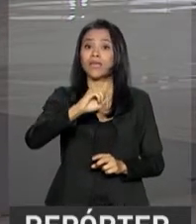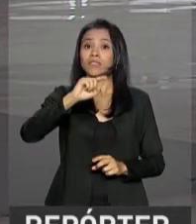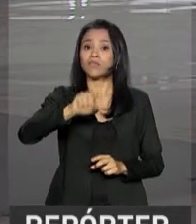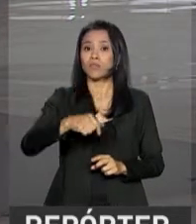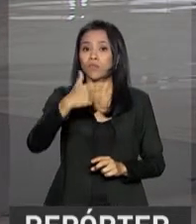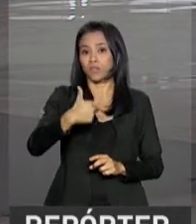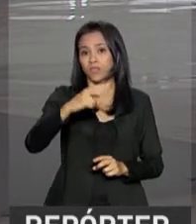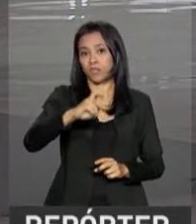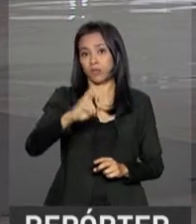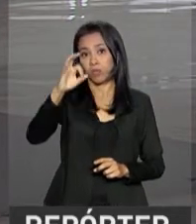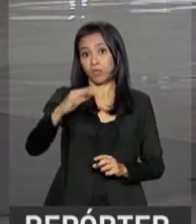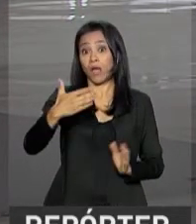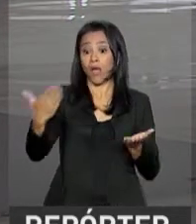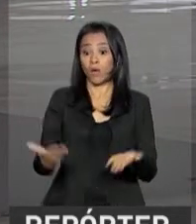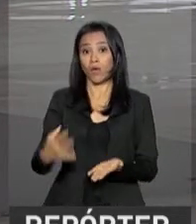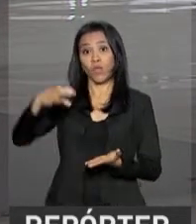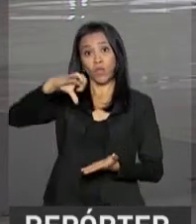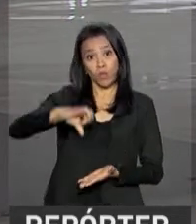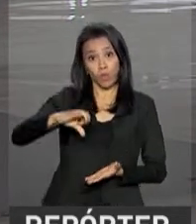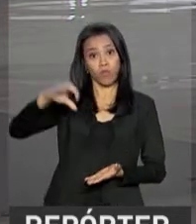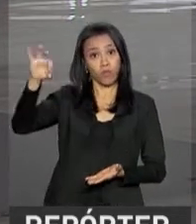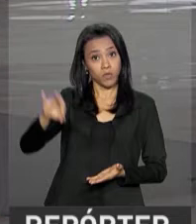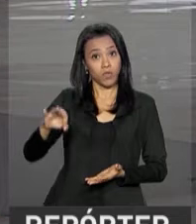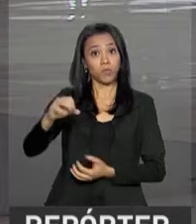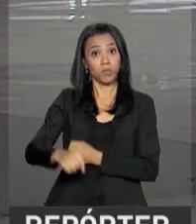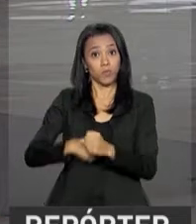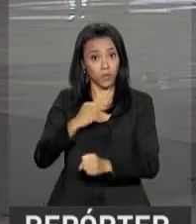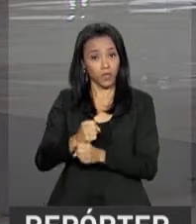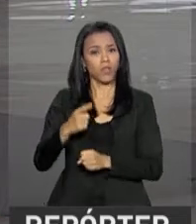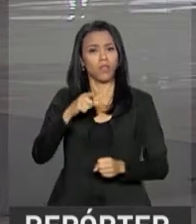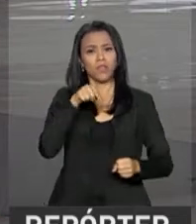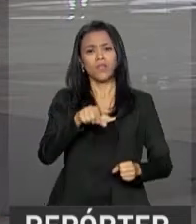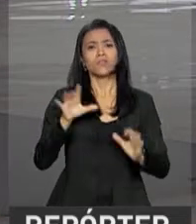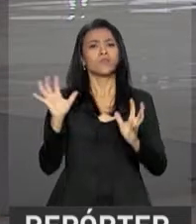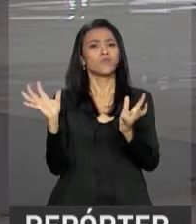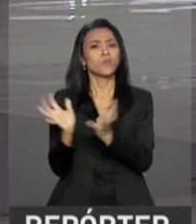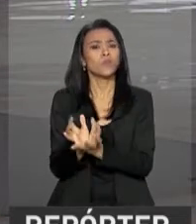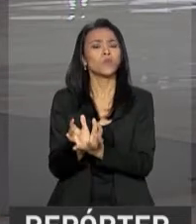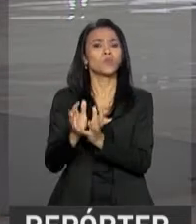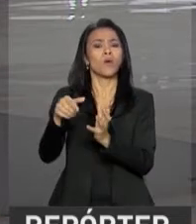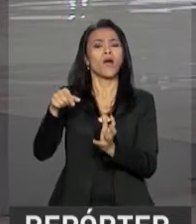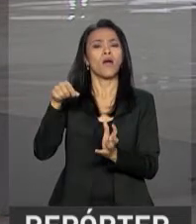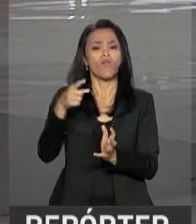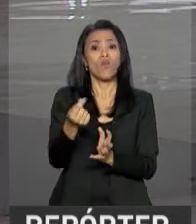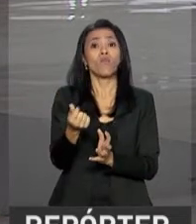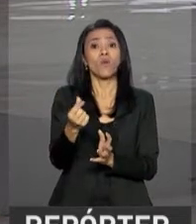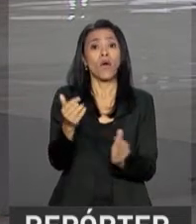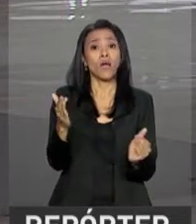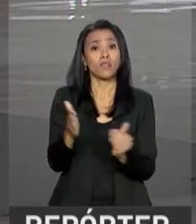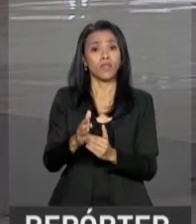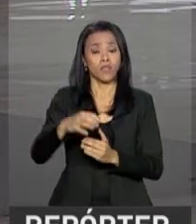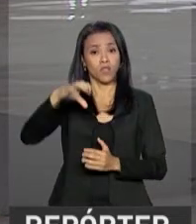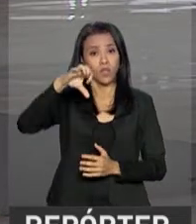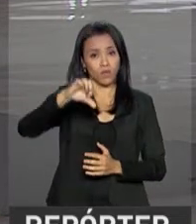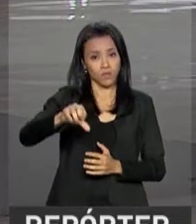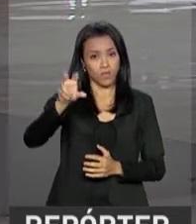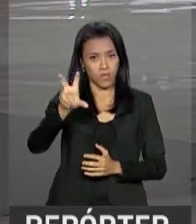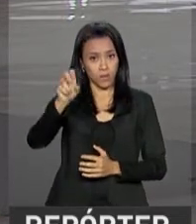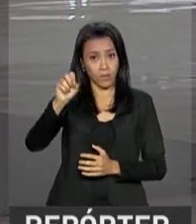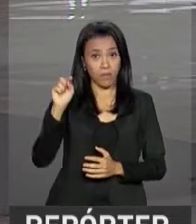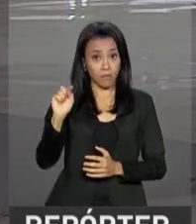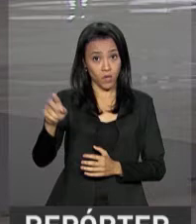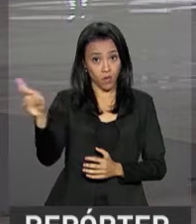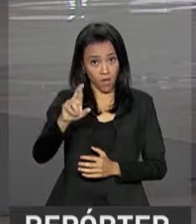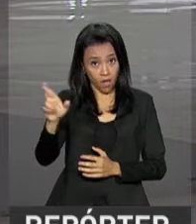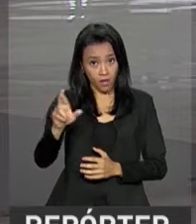para 9 por cento ao ano nesse grupo estão imóveis de até 950 mil reais localizados nos